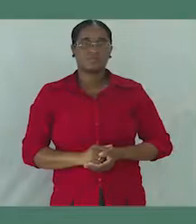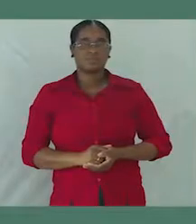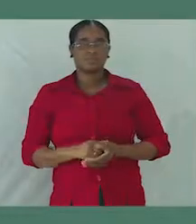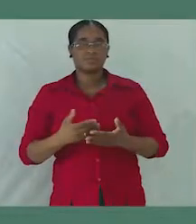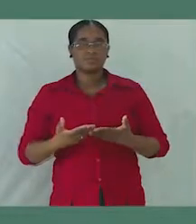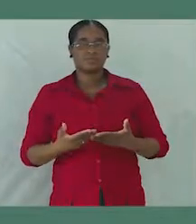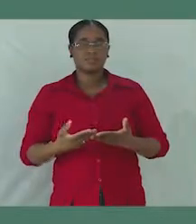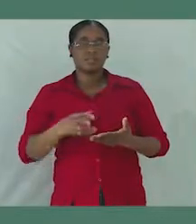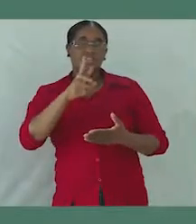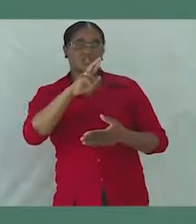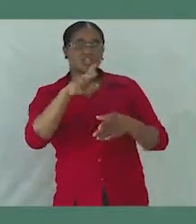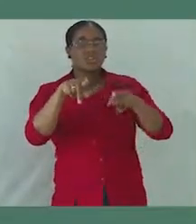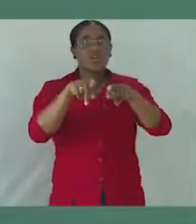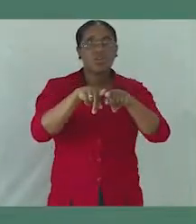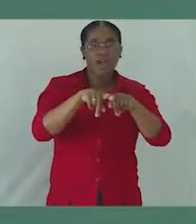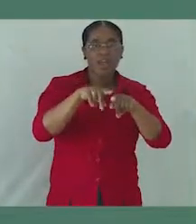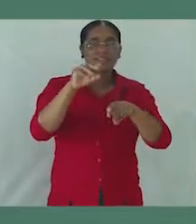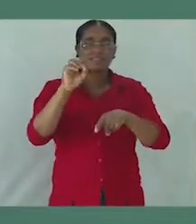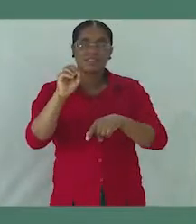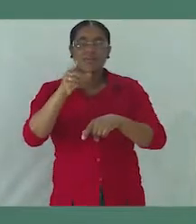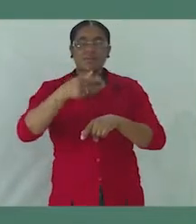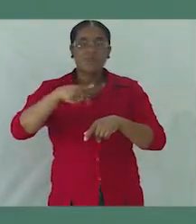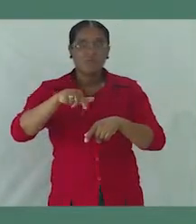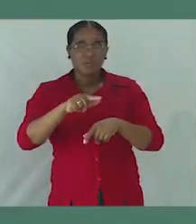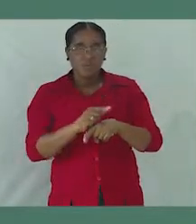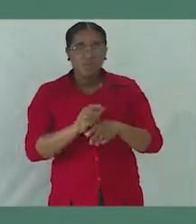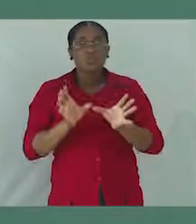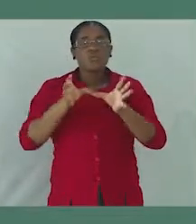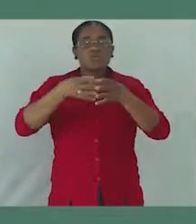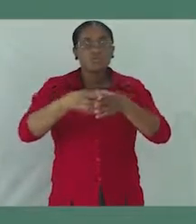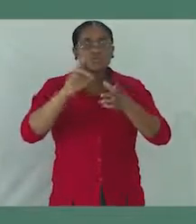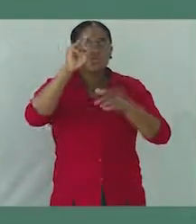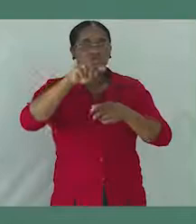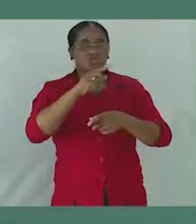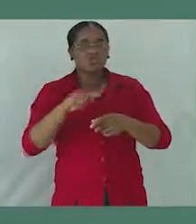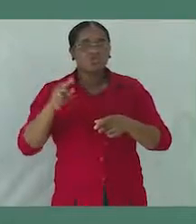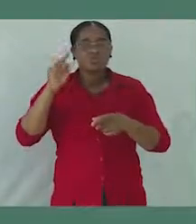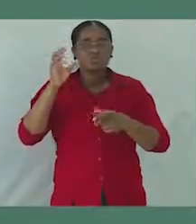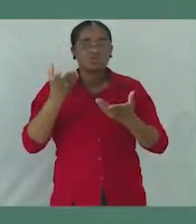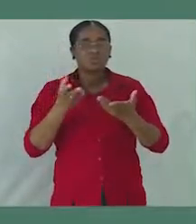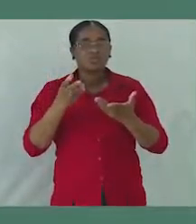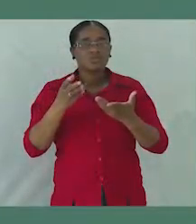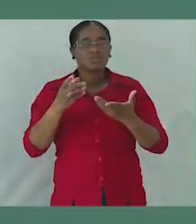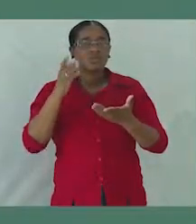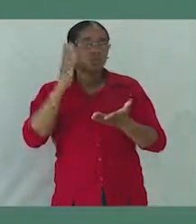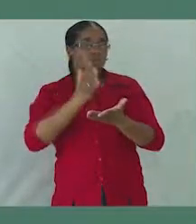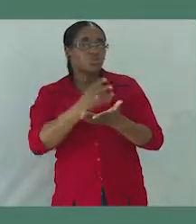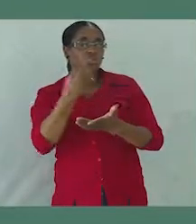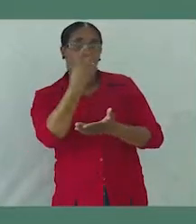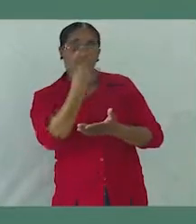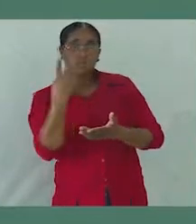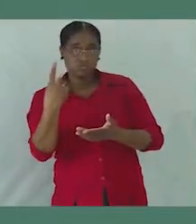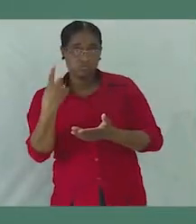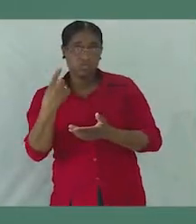É x igual a 0. O nosso conjunto de solução é um conjunto unitário que